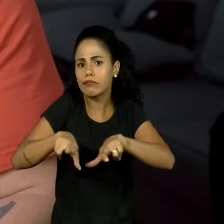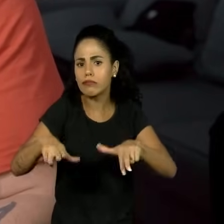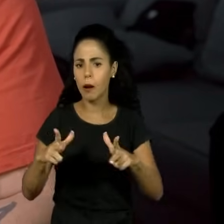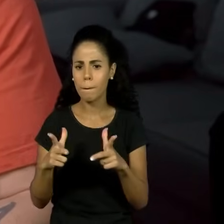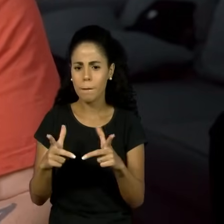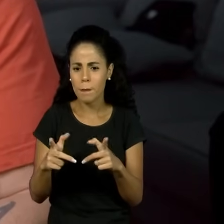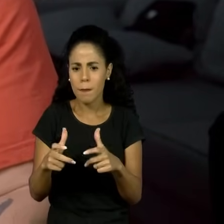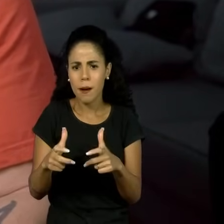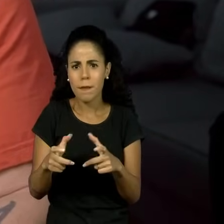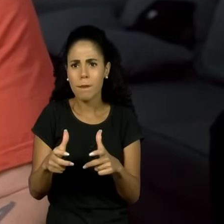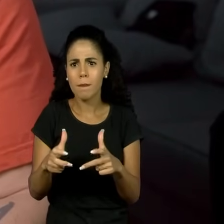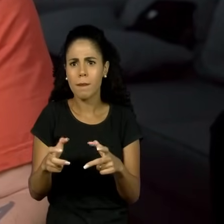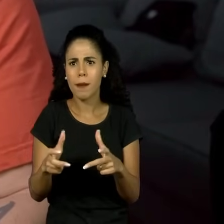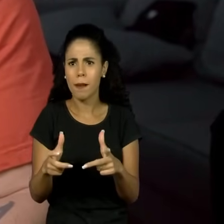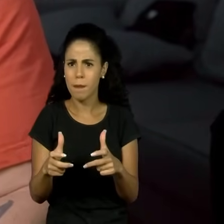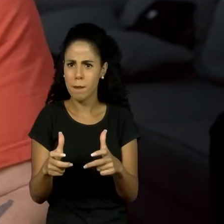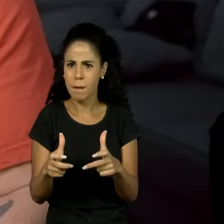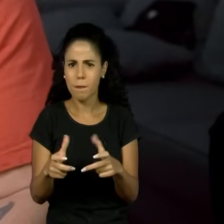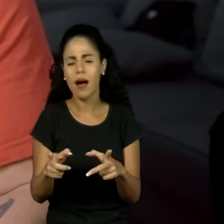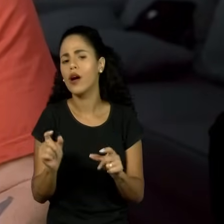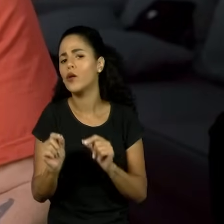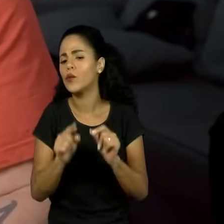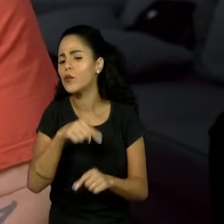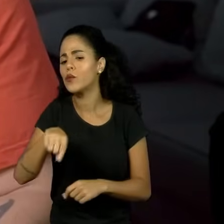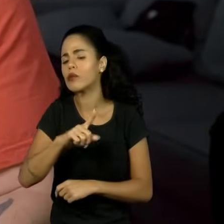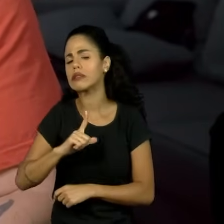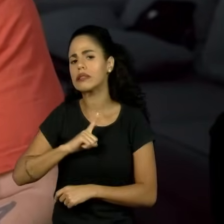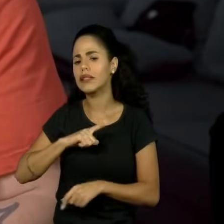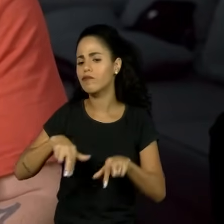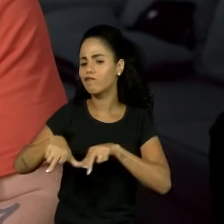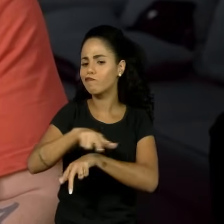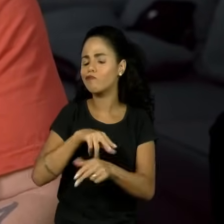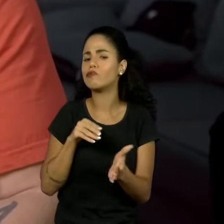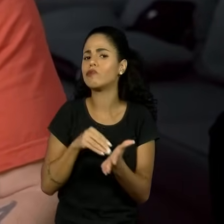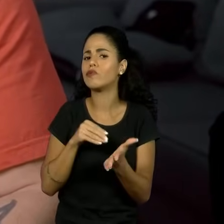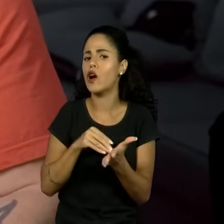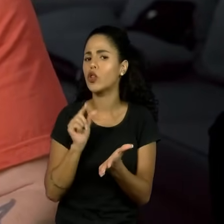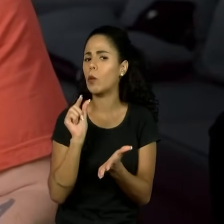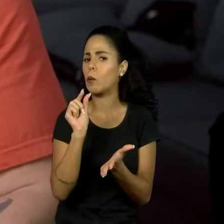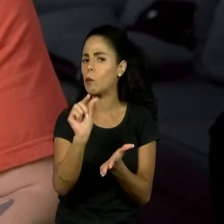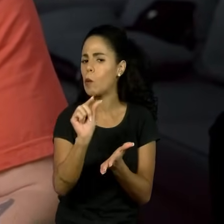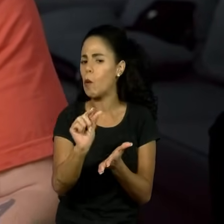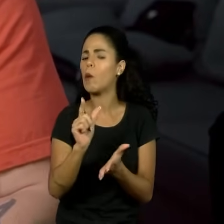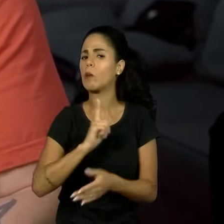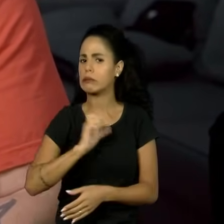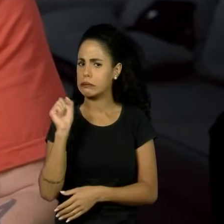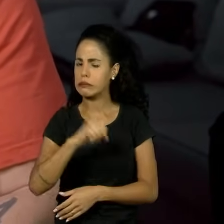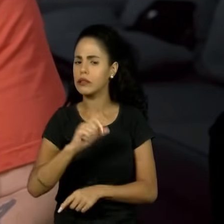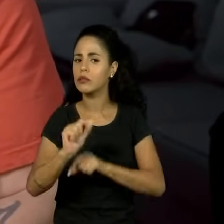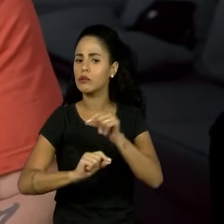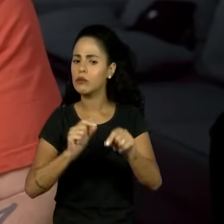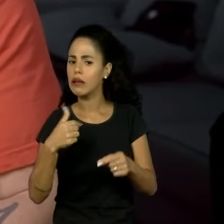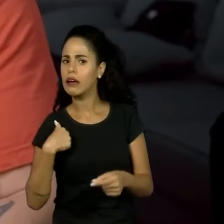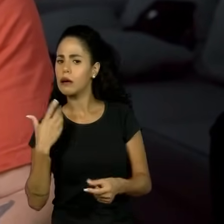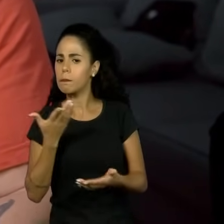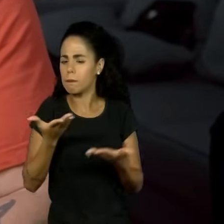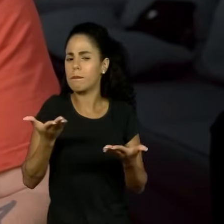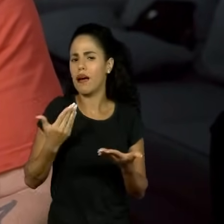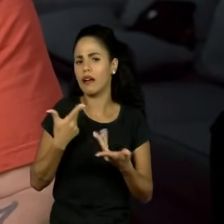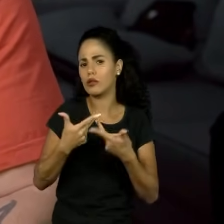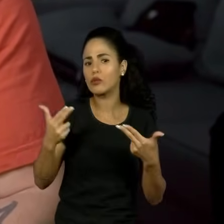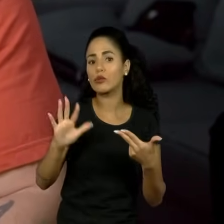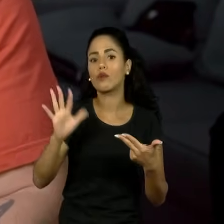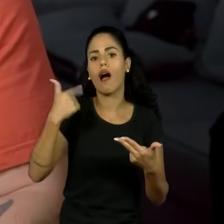pouco dessa falta de diversidade, desse monopólio, desse eurocentrismo,